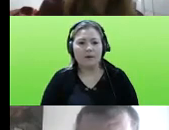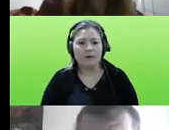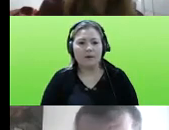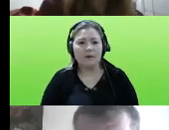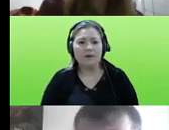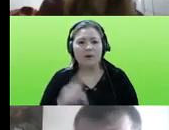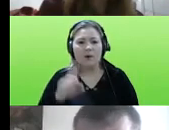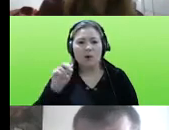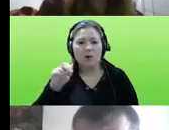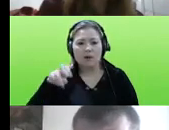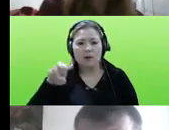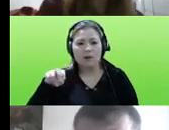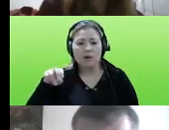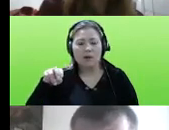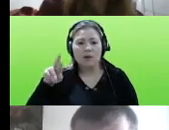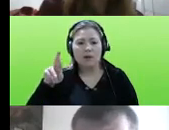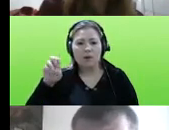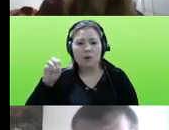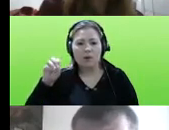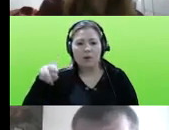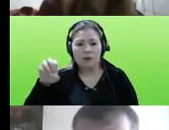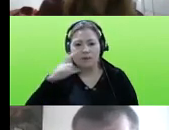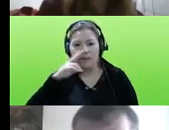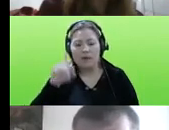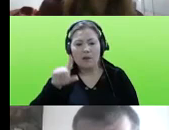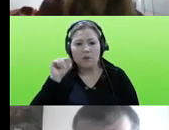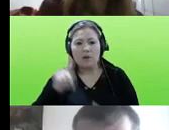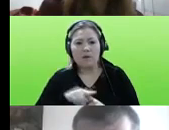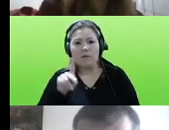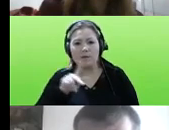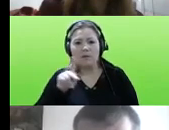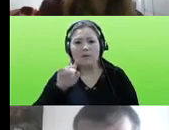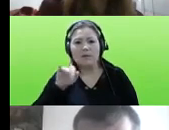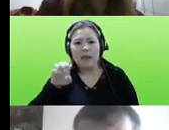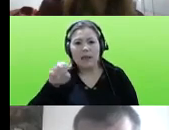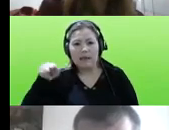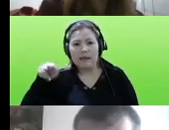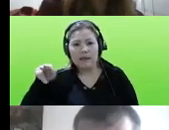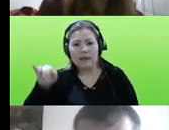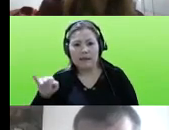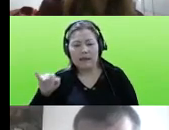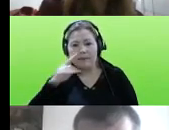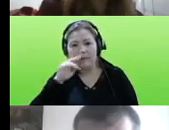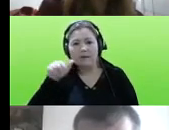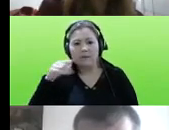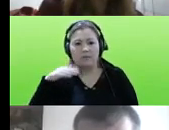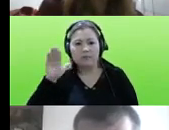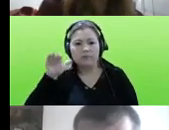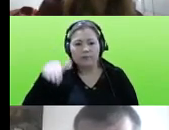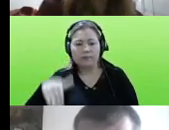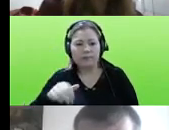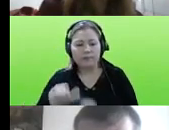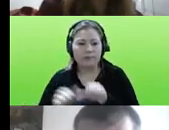Honneth, em Frankfurt. A escolhida foi a professora Yegg, mas ela acabou depois declinando. E,